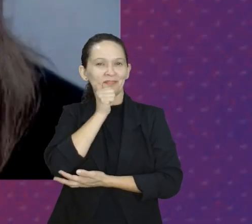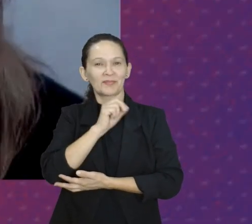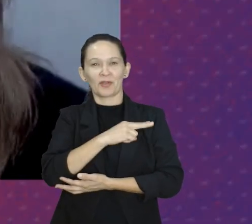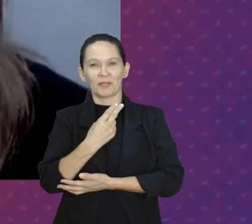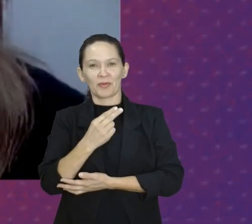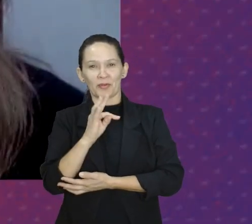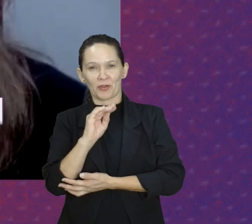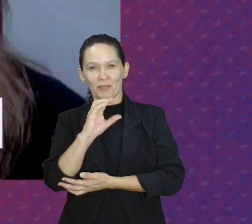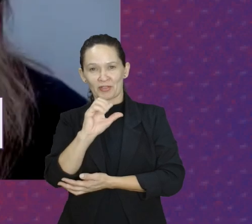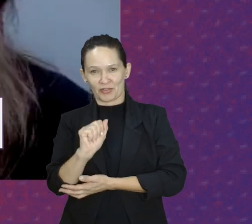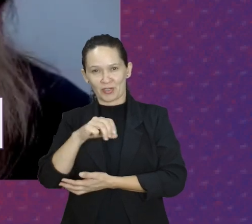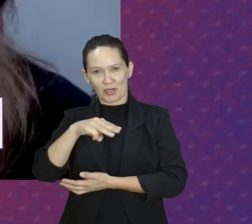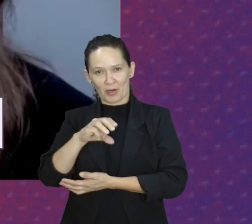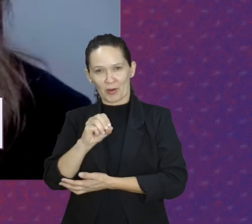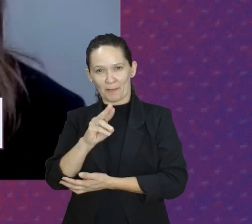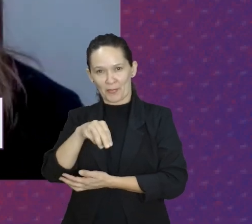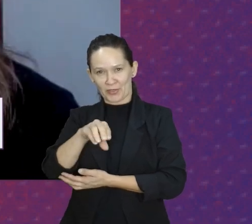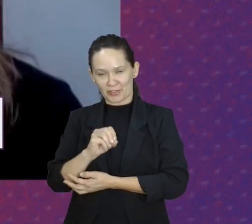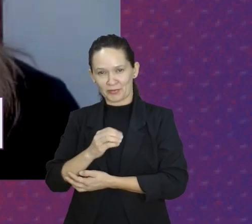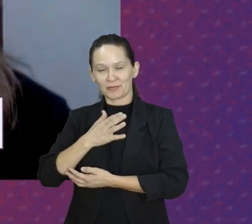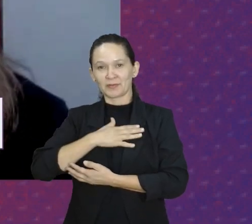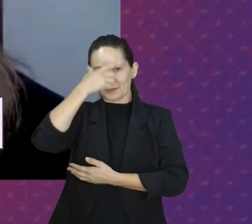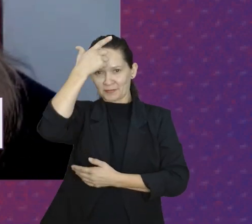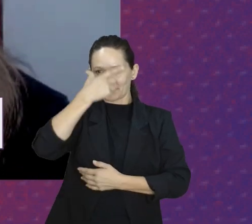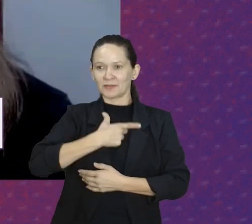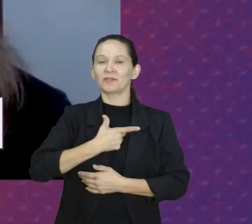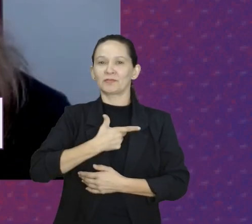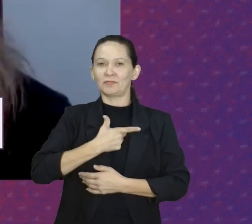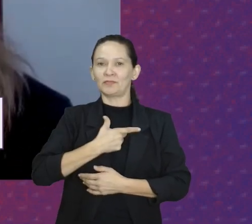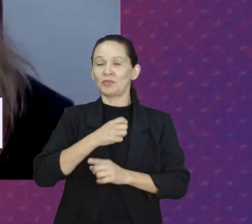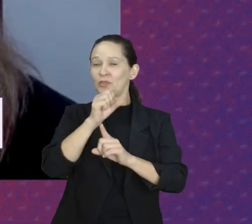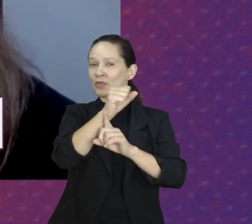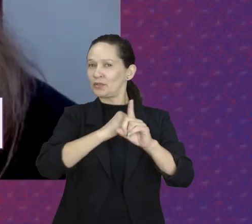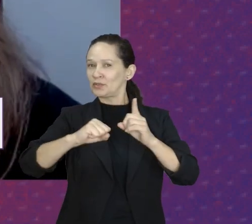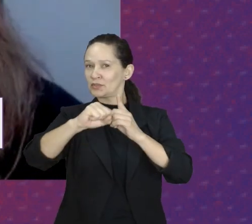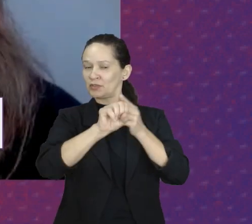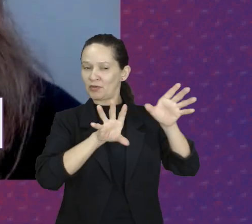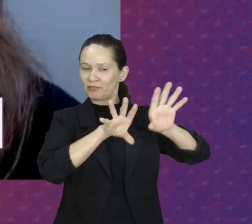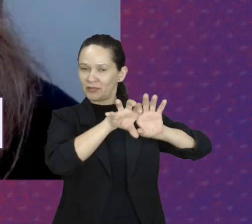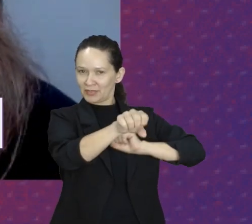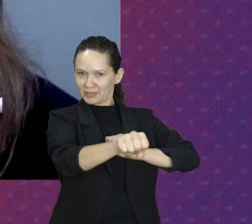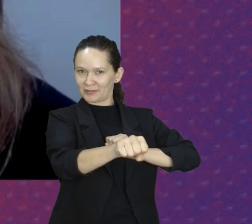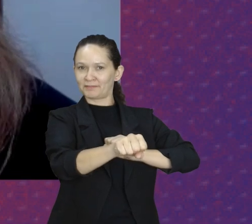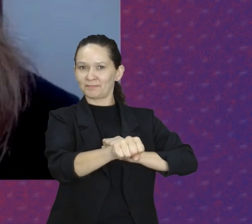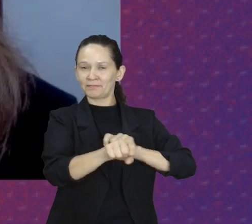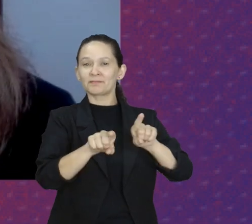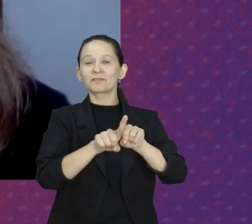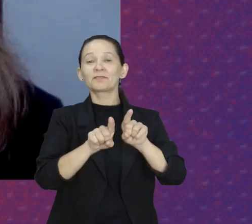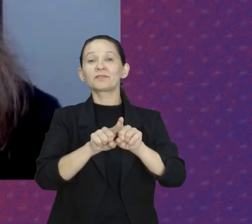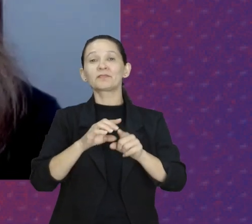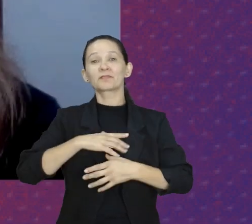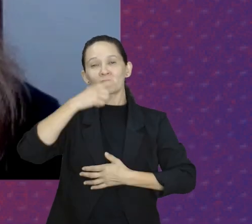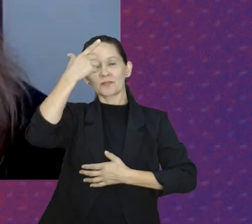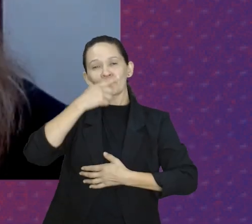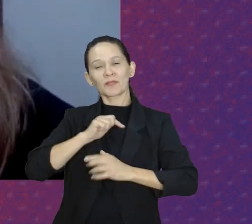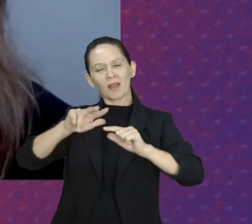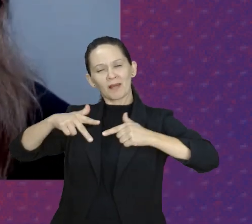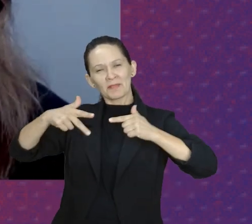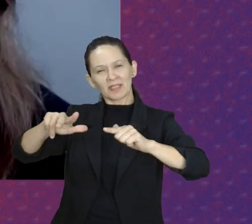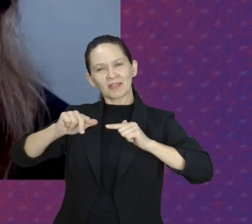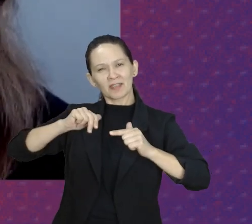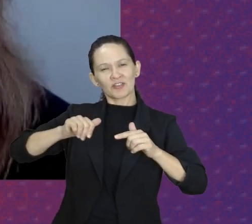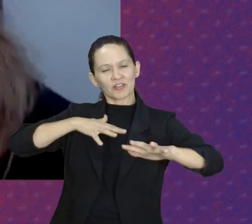nome é Tica Moreno, eu sou socióloga e sou também militante da Marcha Mundial